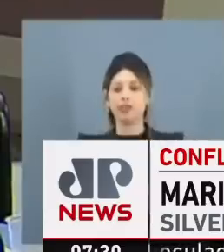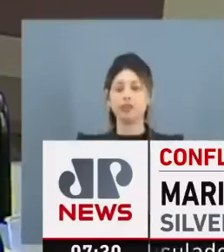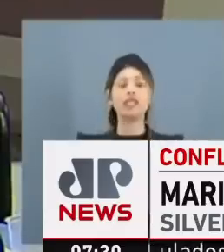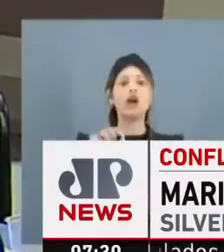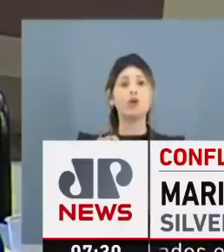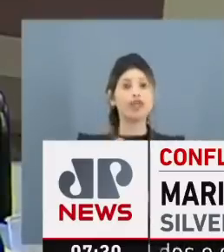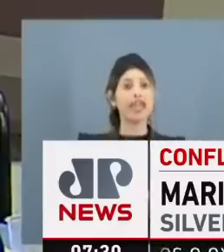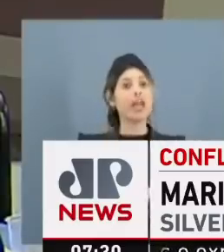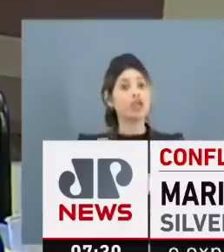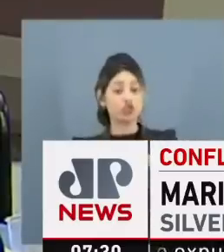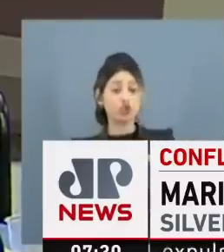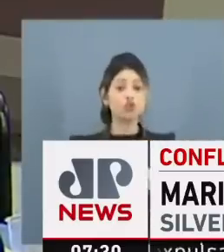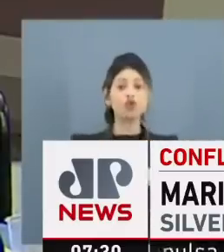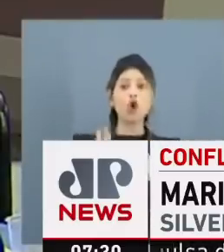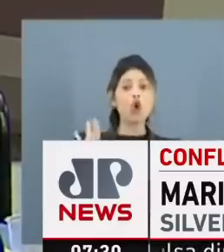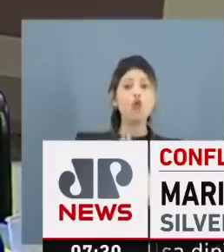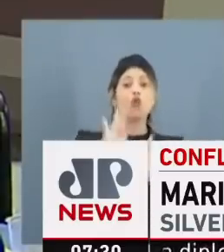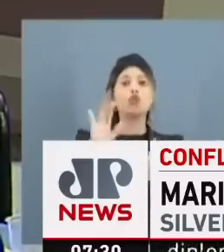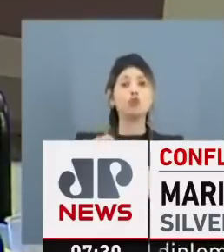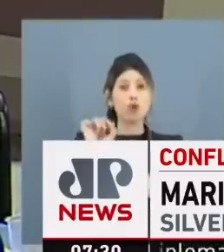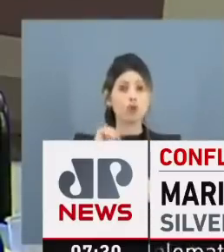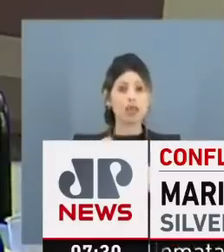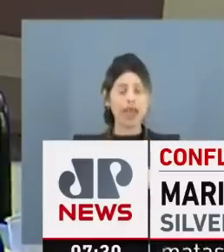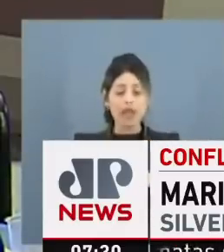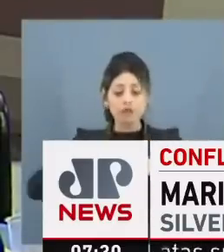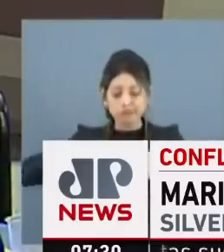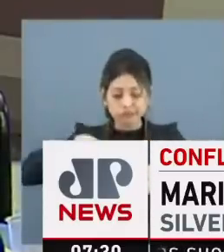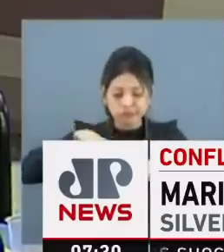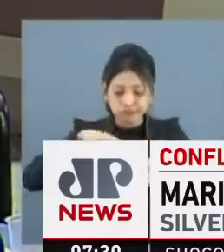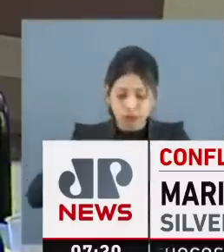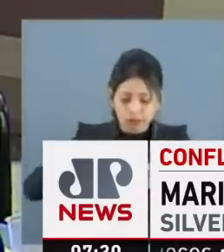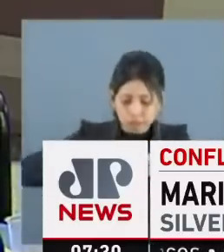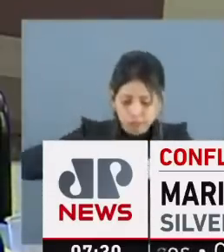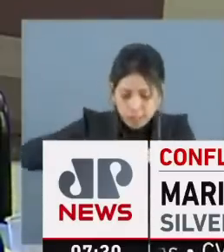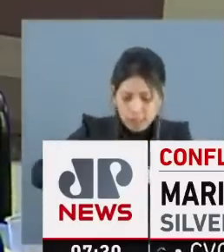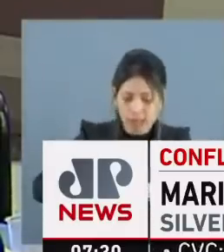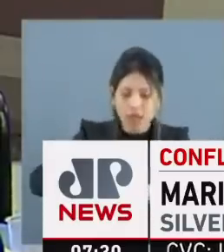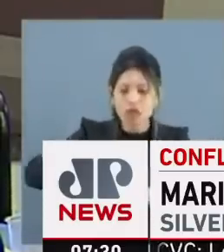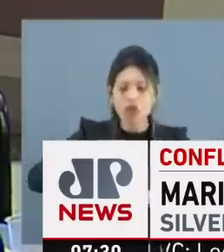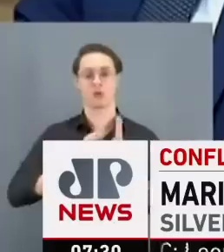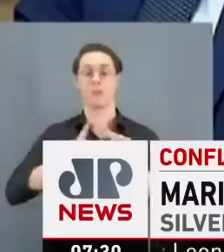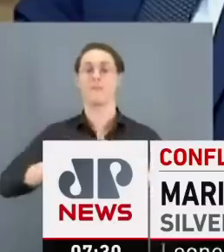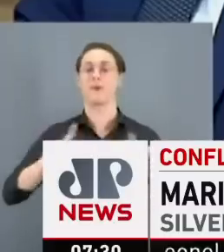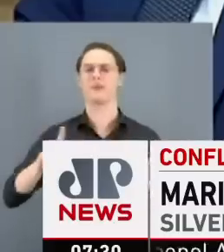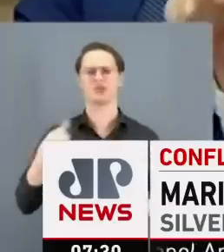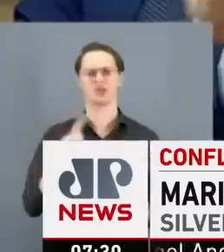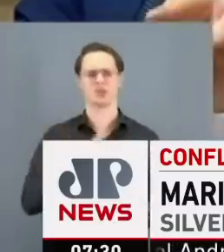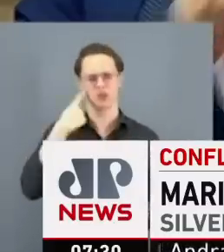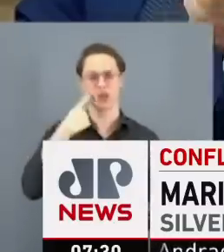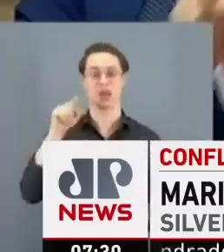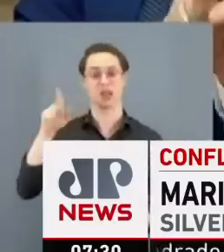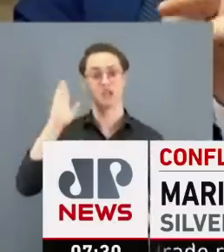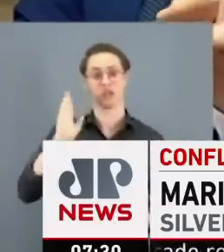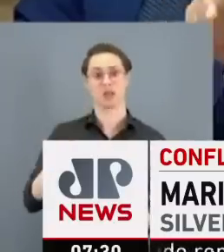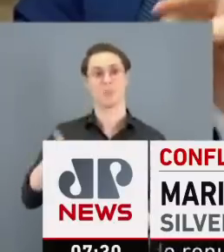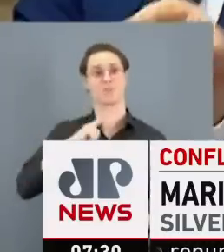estamos discutindo talvez a última grande fronteira de exploração desses minerais fósseis no Brasil. Um dos apoiadores